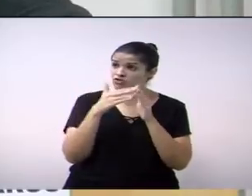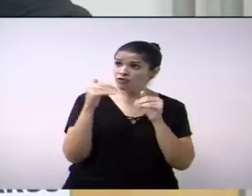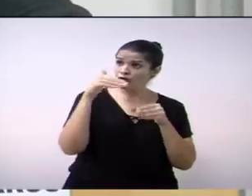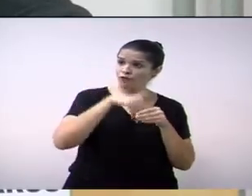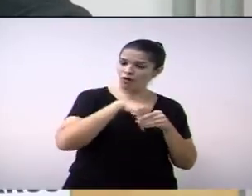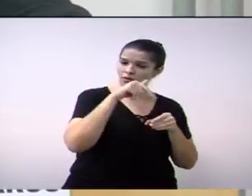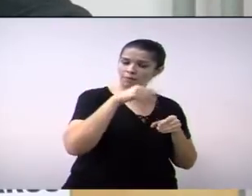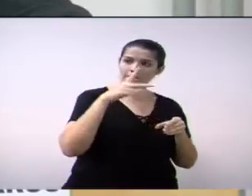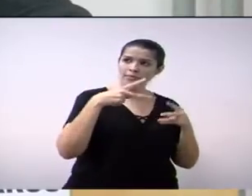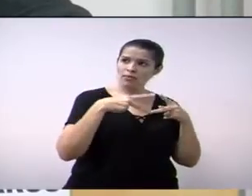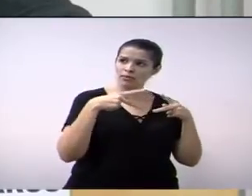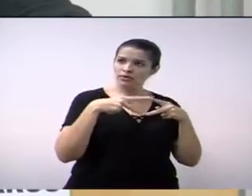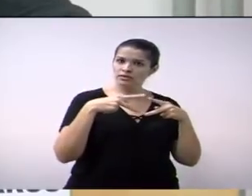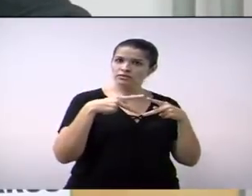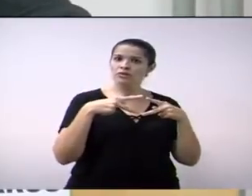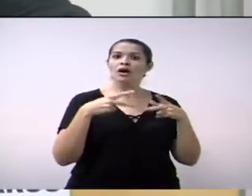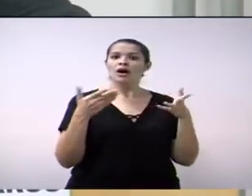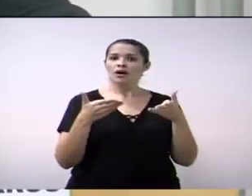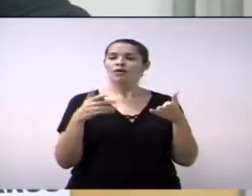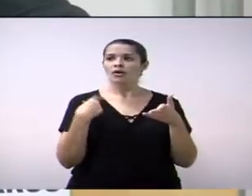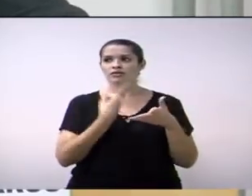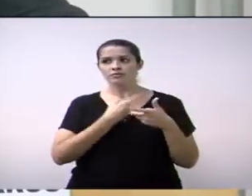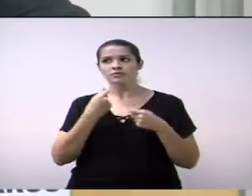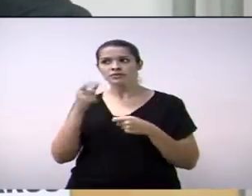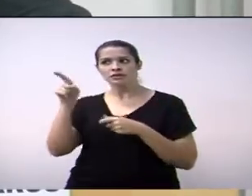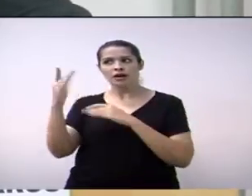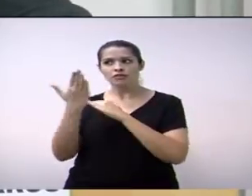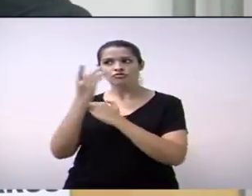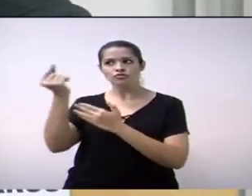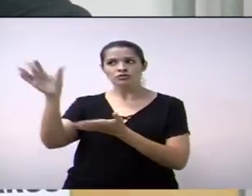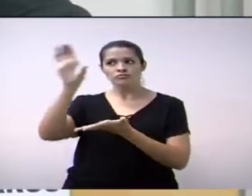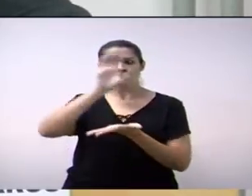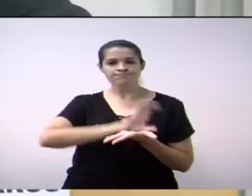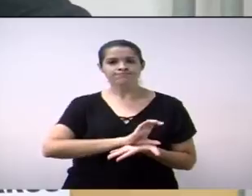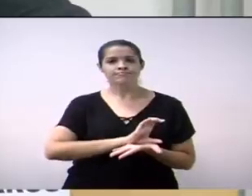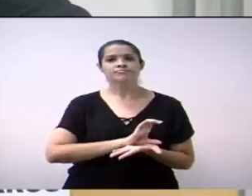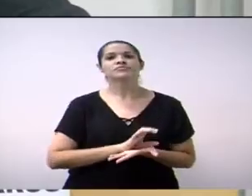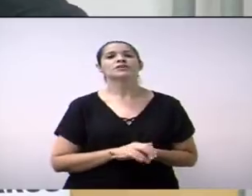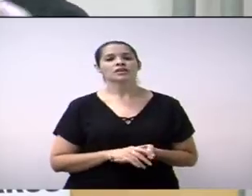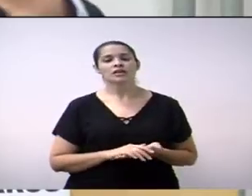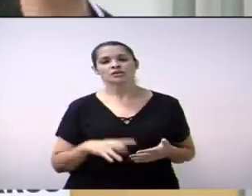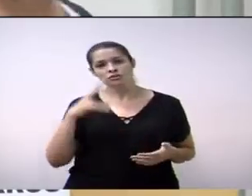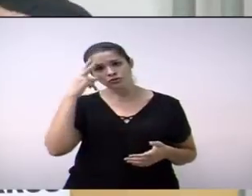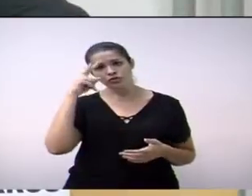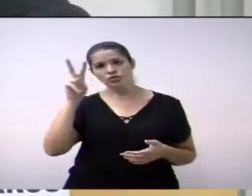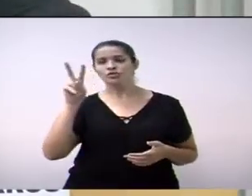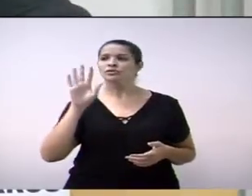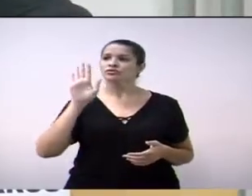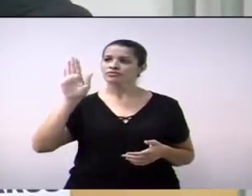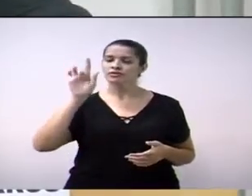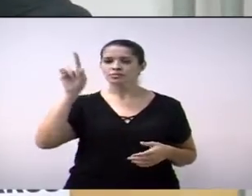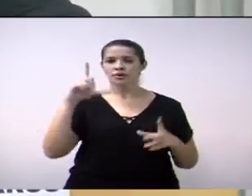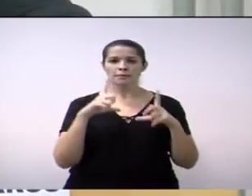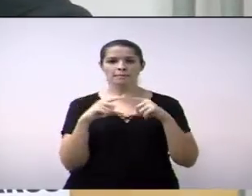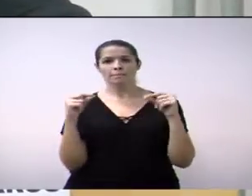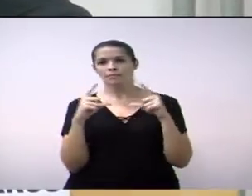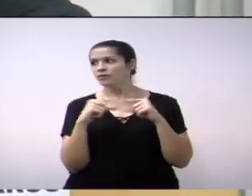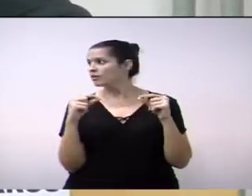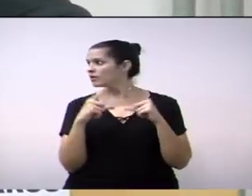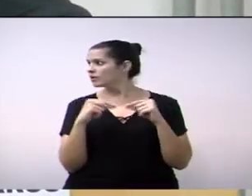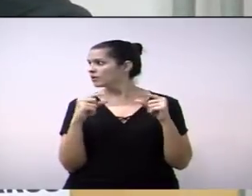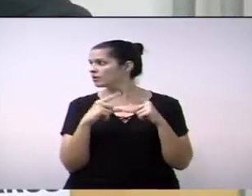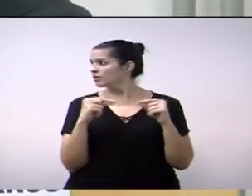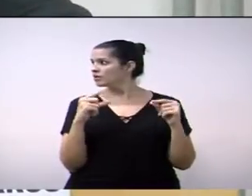a gente deixa para outra hora, né, Flávio? Mas teve deputados que, os 2 dias que nós pudéssemos, ficamos lá, nem abriu a porta